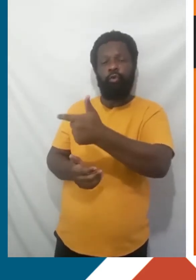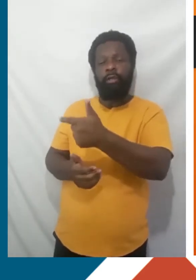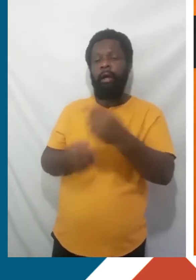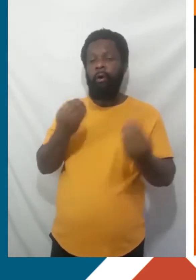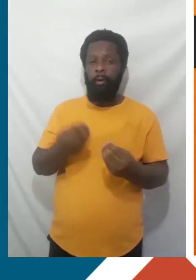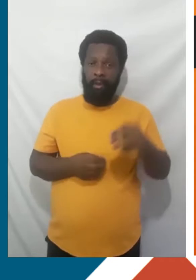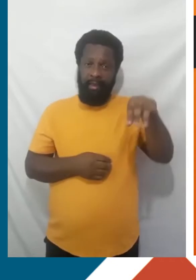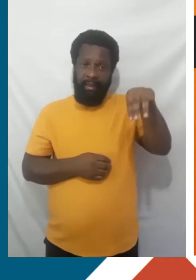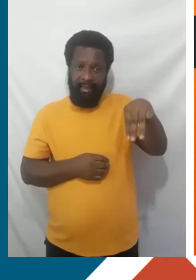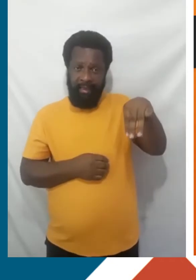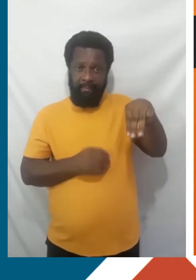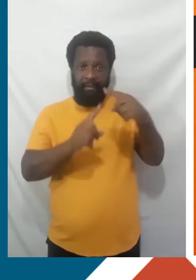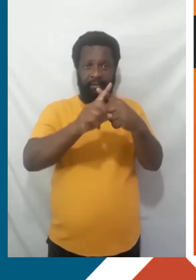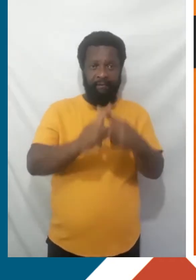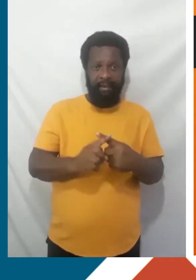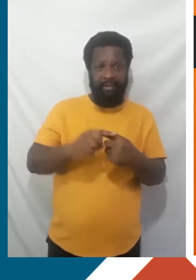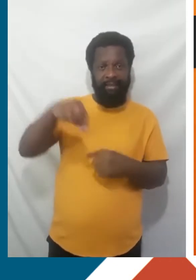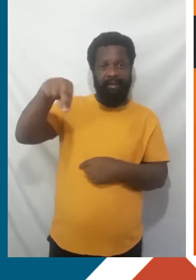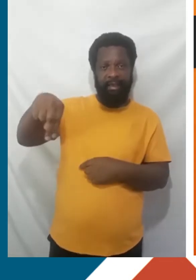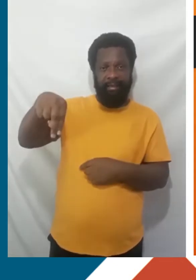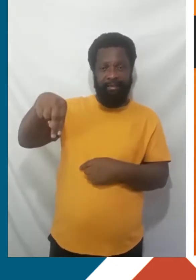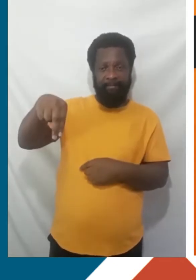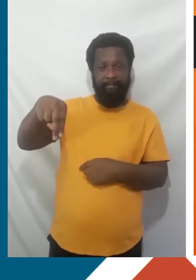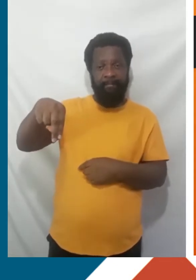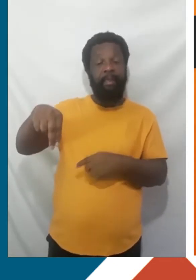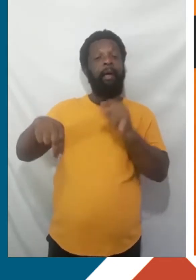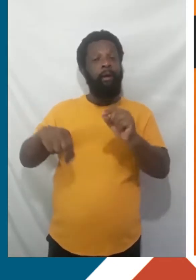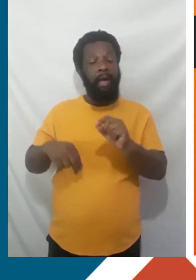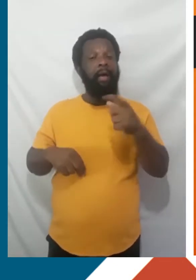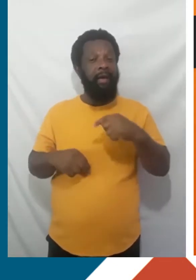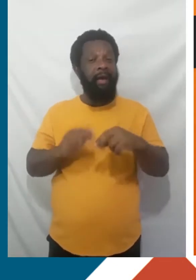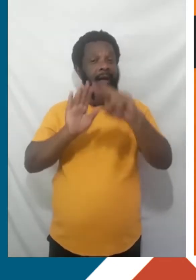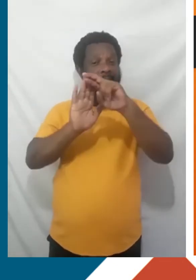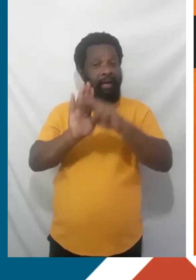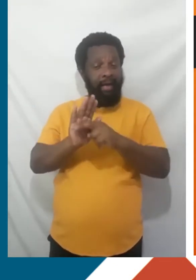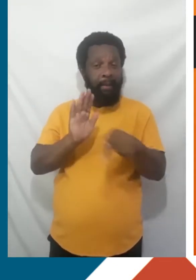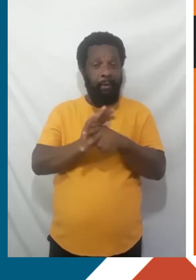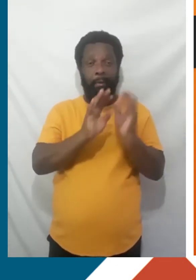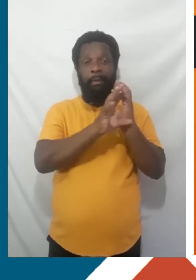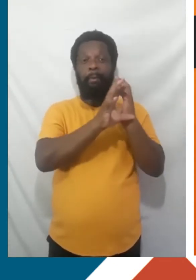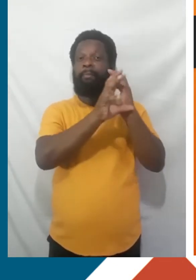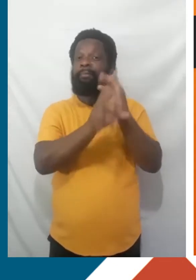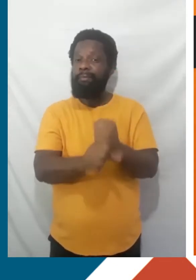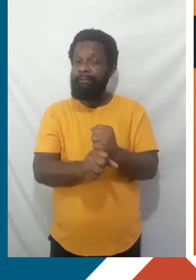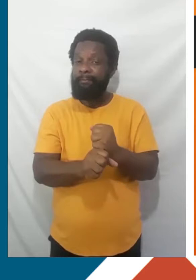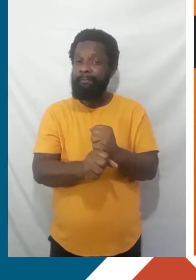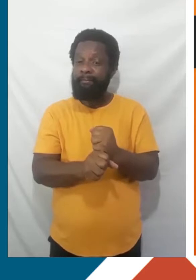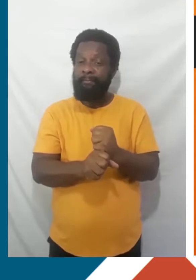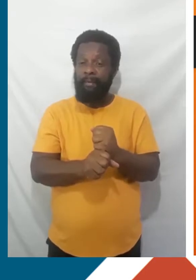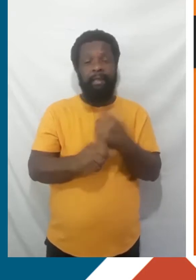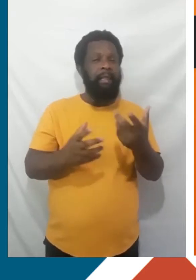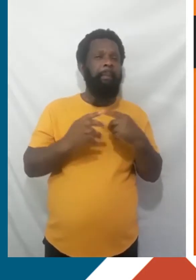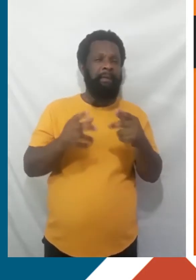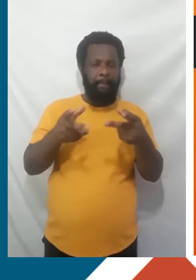por M vezes N. E esse é o princípio fundamental da contagem.